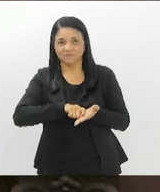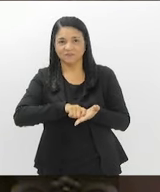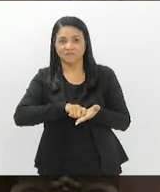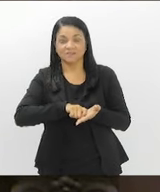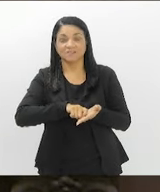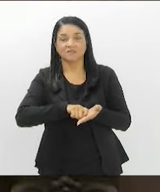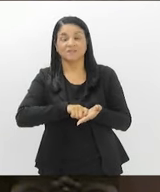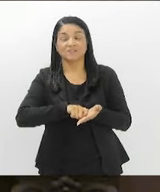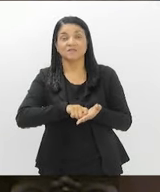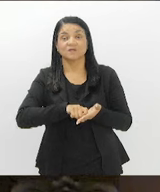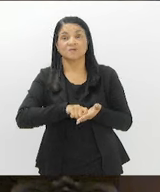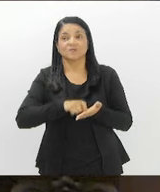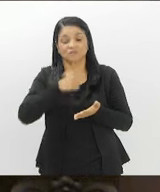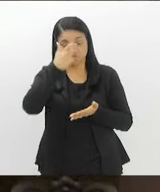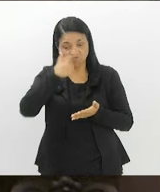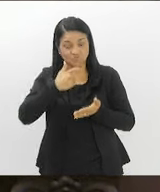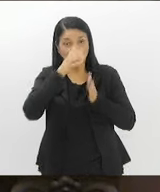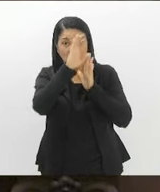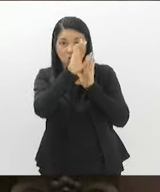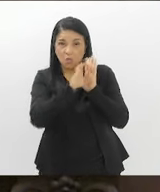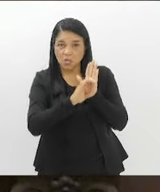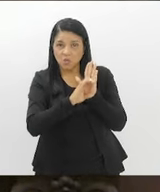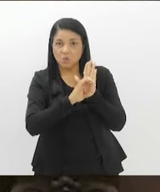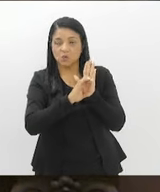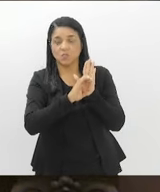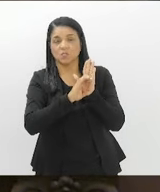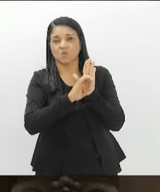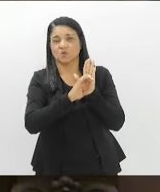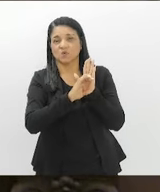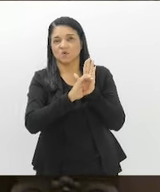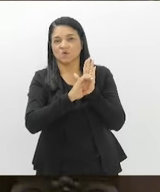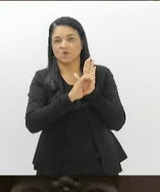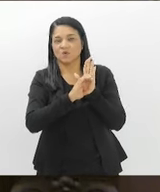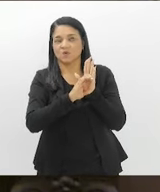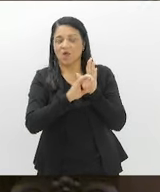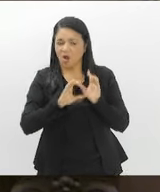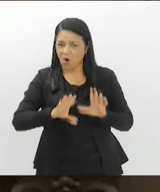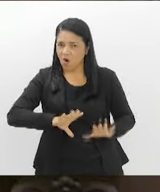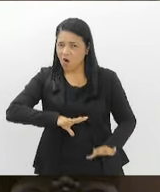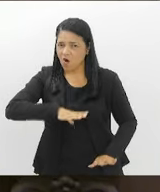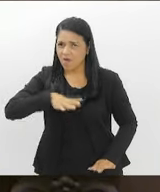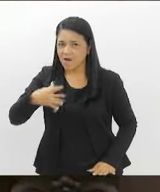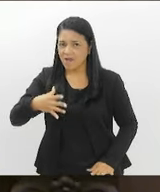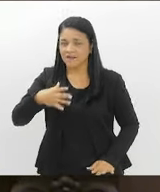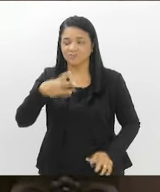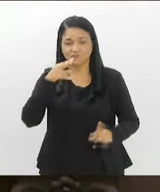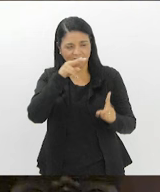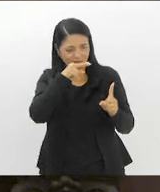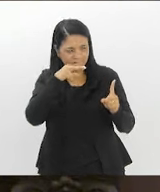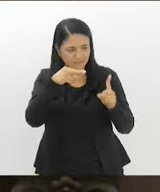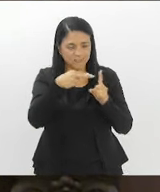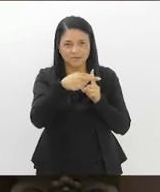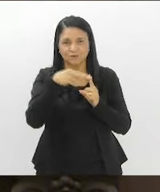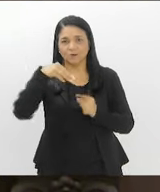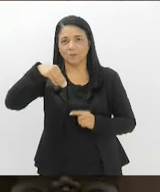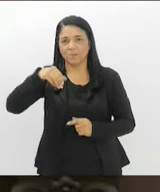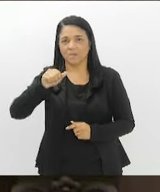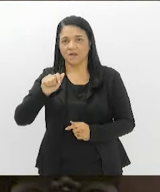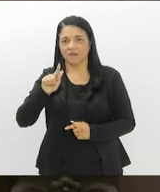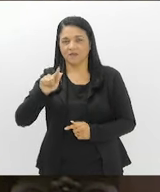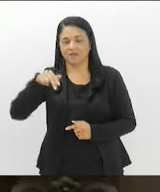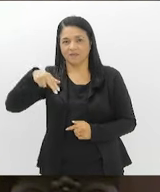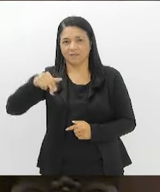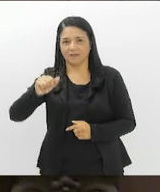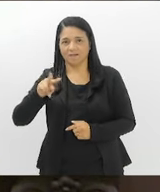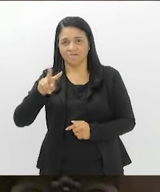Somente alguém com o currículo, a personalidade, a coragem e a visão do Magnavita poderia liderar